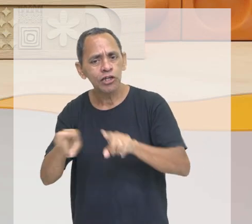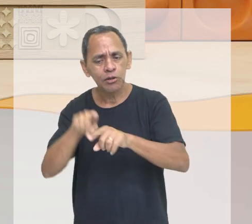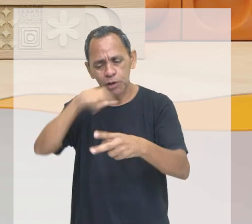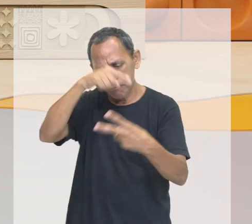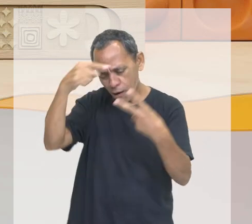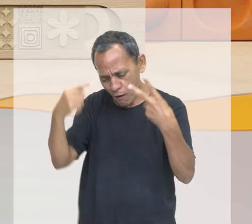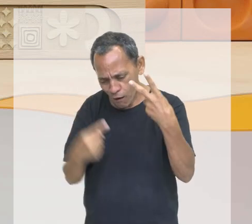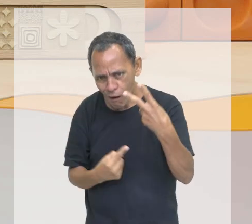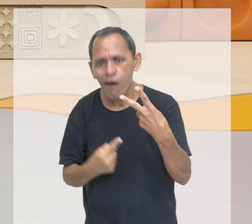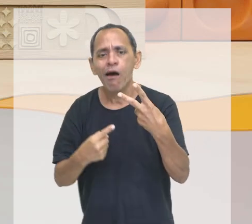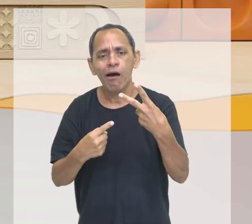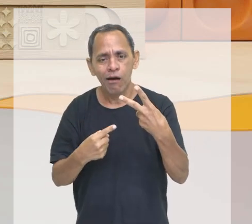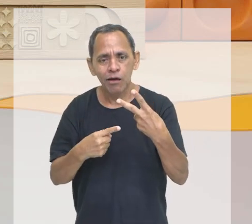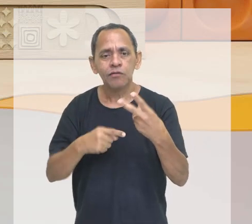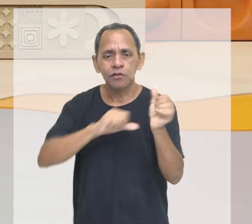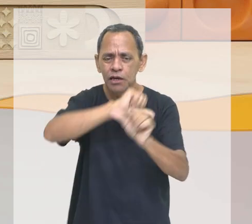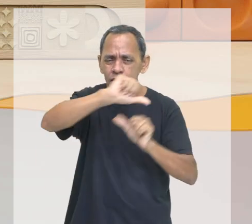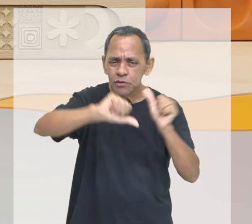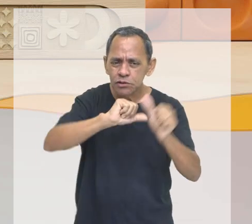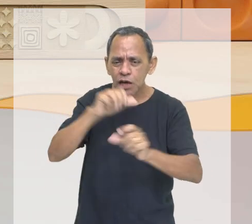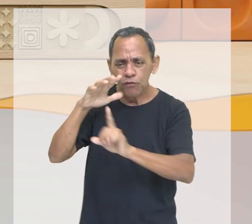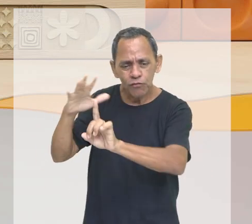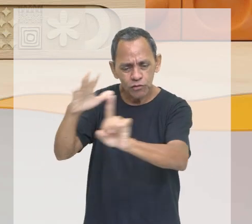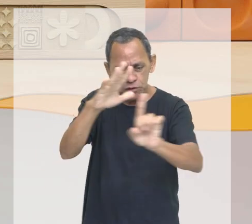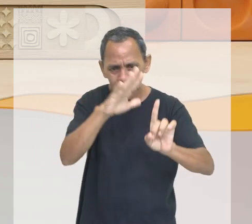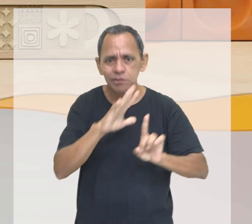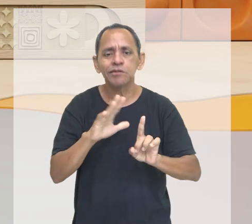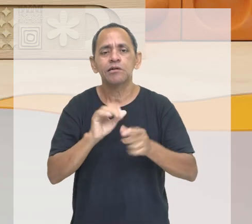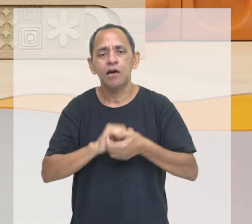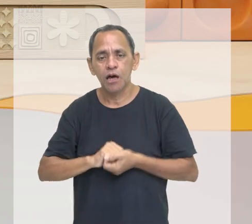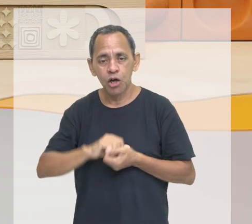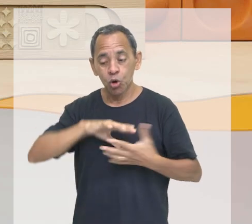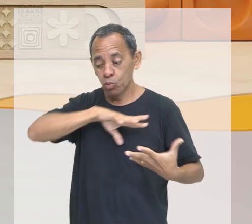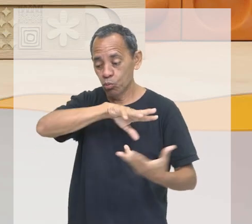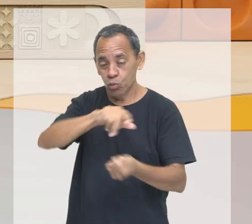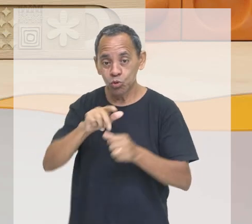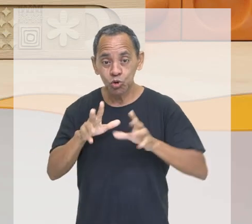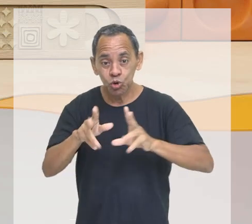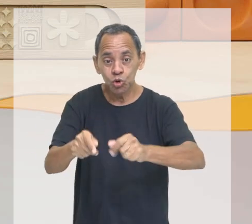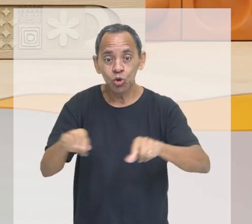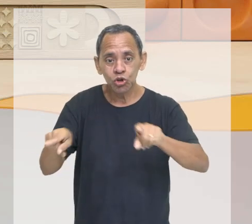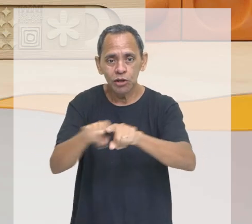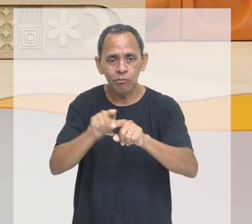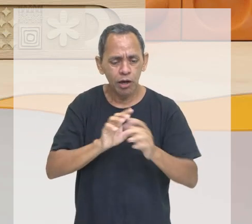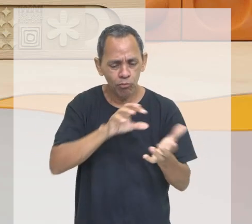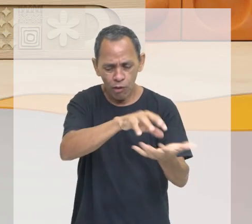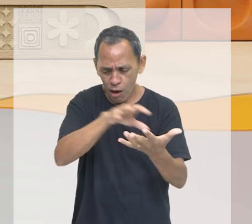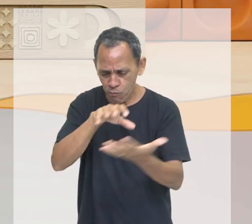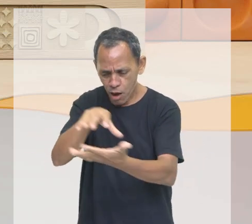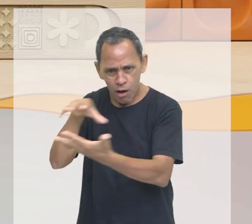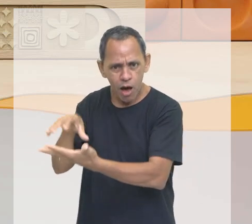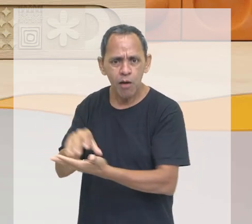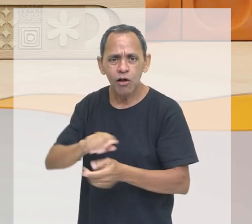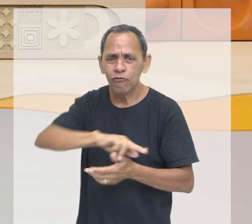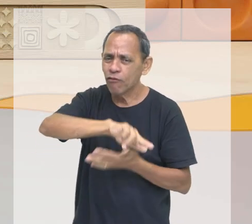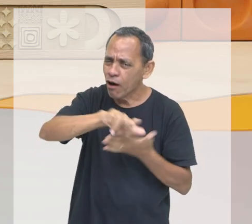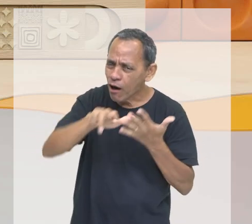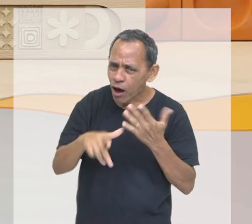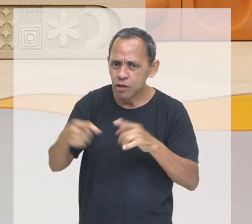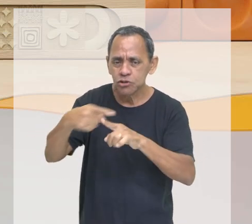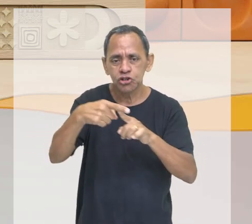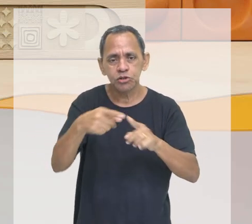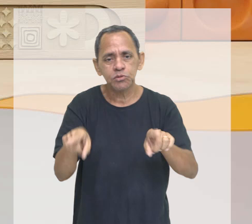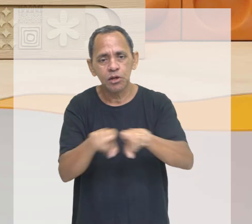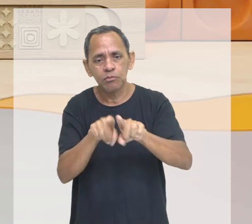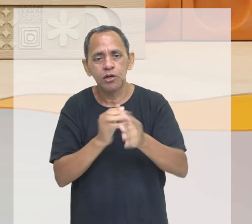polarizar o mundo em dois blocos, em vários blocos a priori e em dois blocos subsequentemente, vai